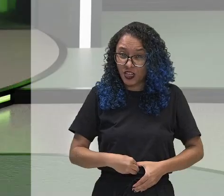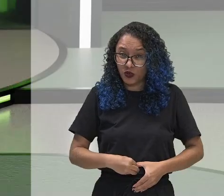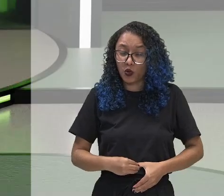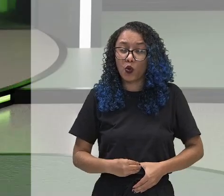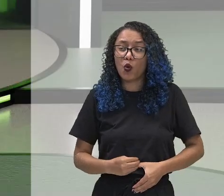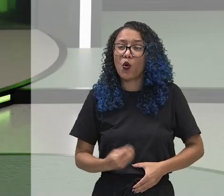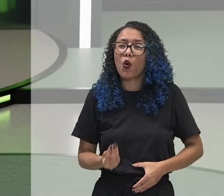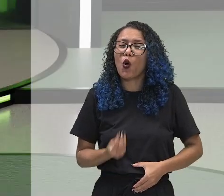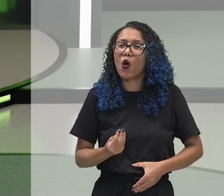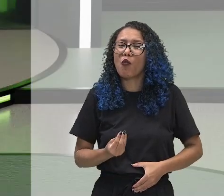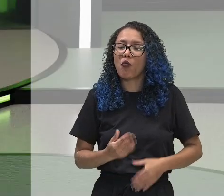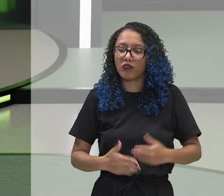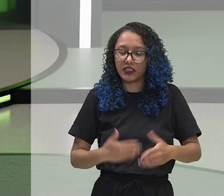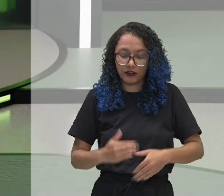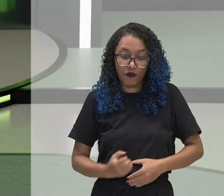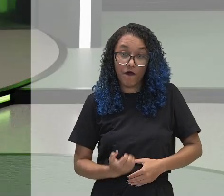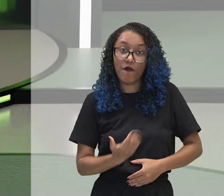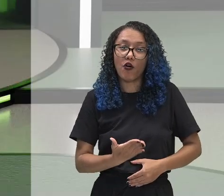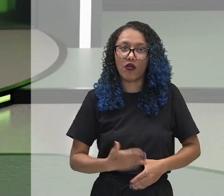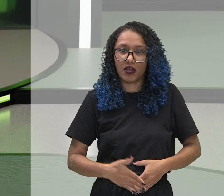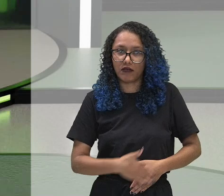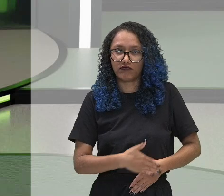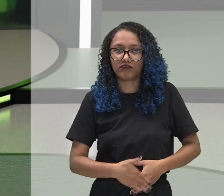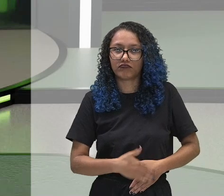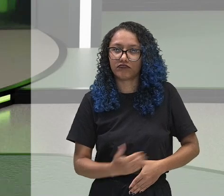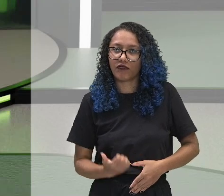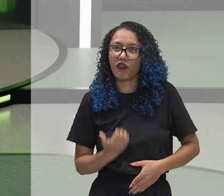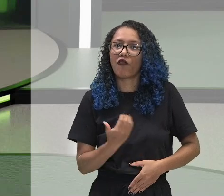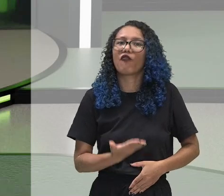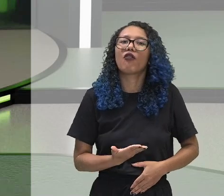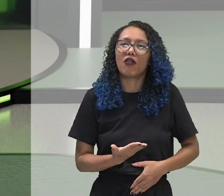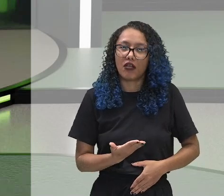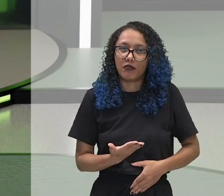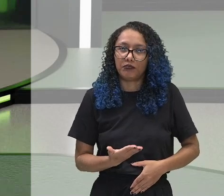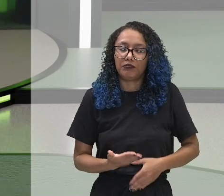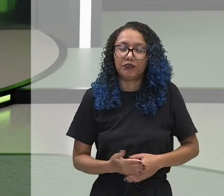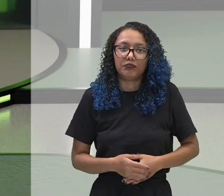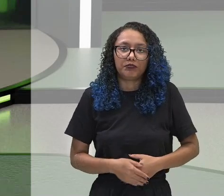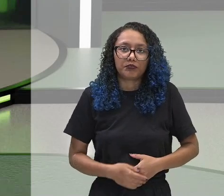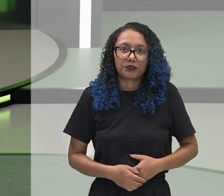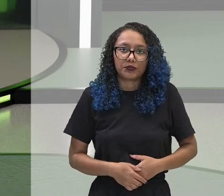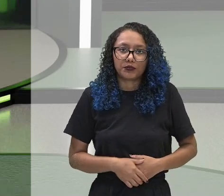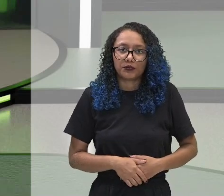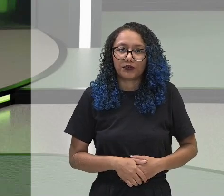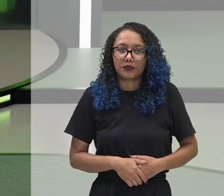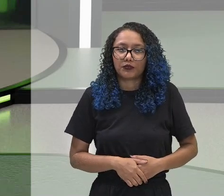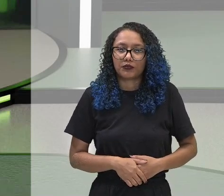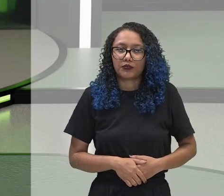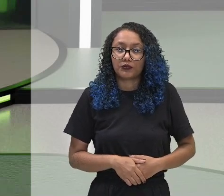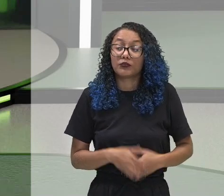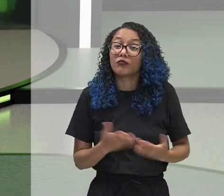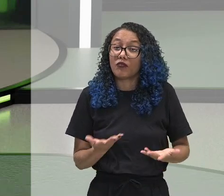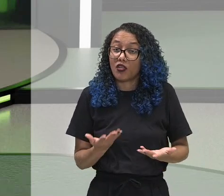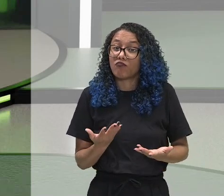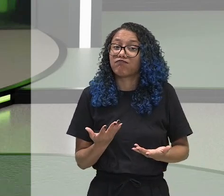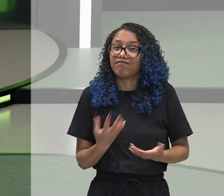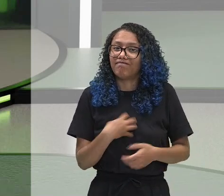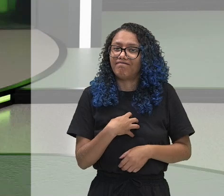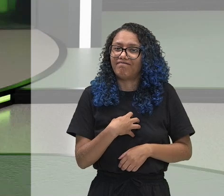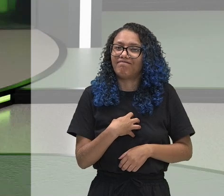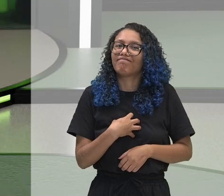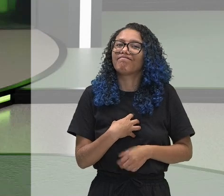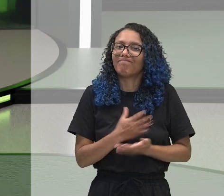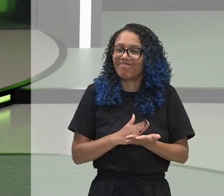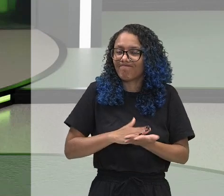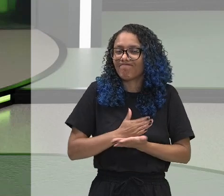vai gerar algumas situações não muito boas para a mulher, né? Alguns